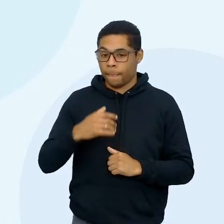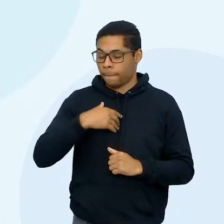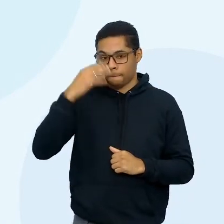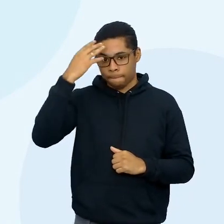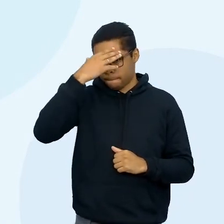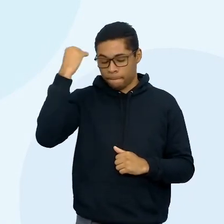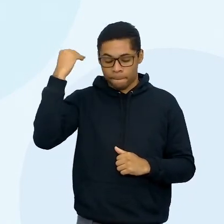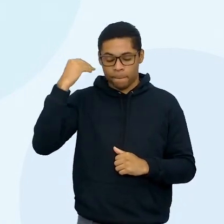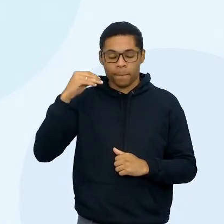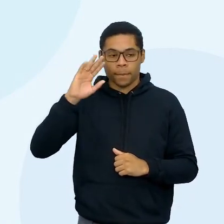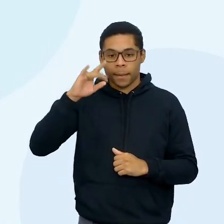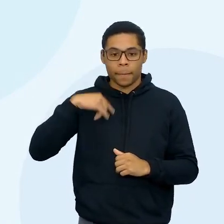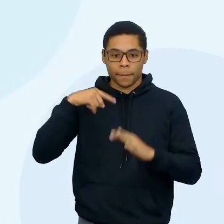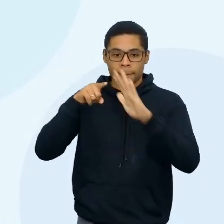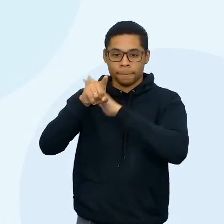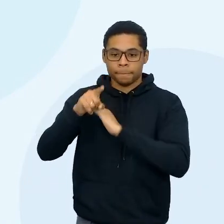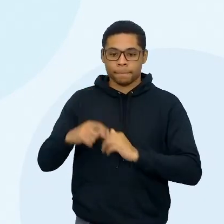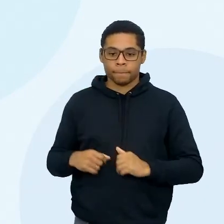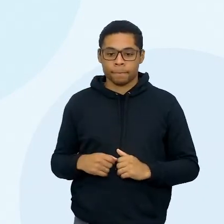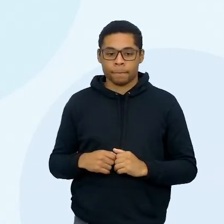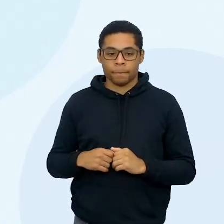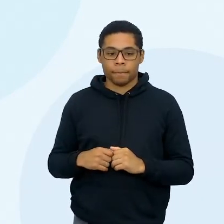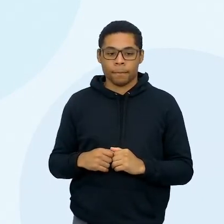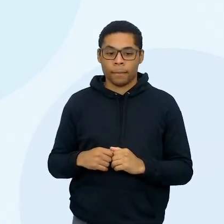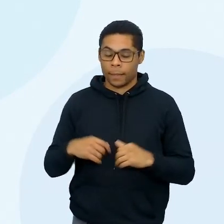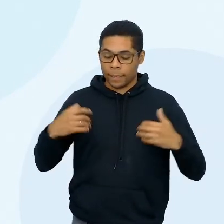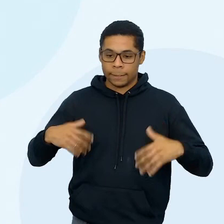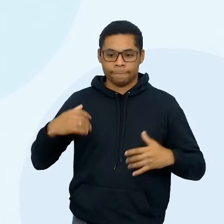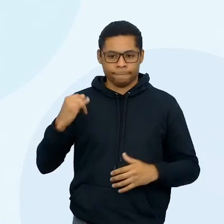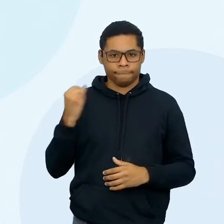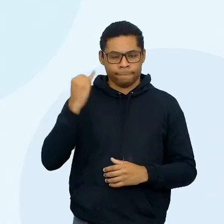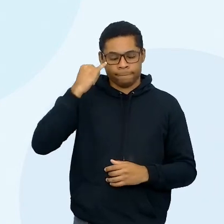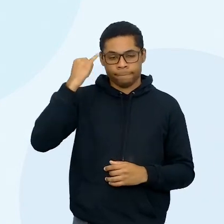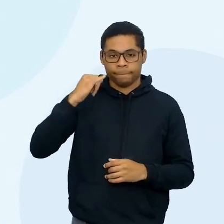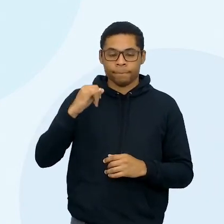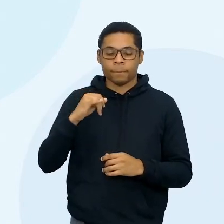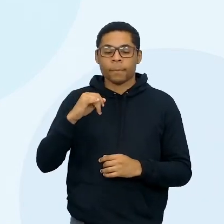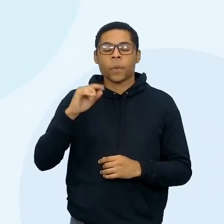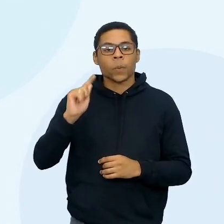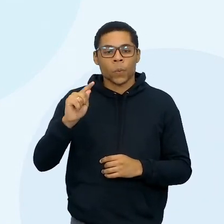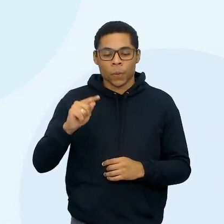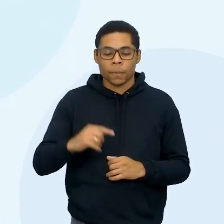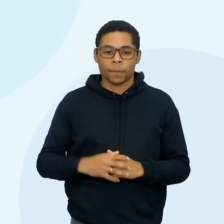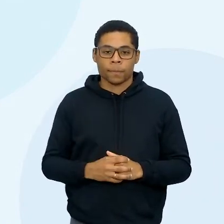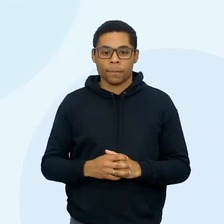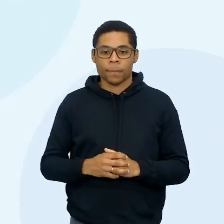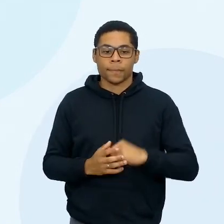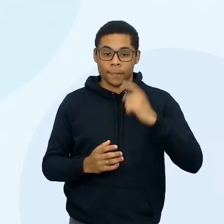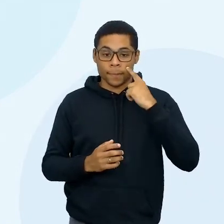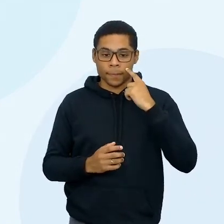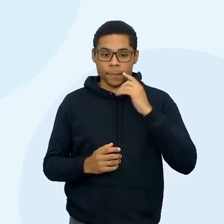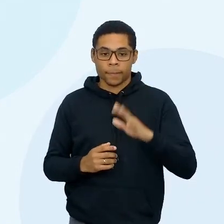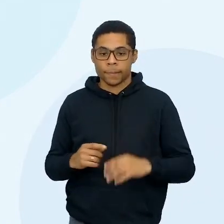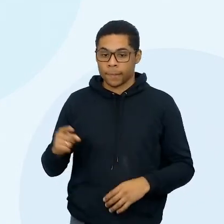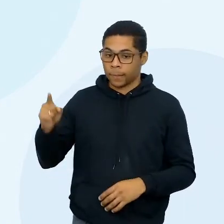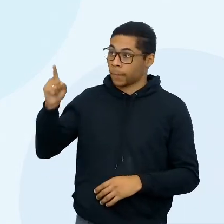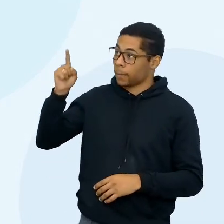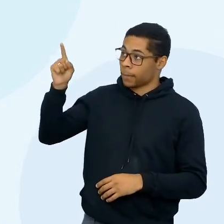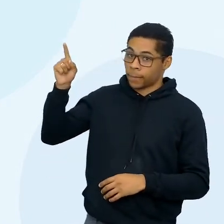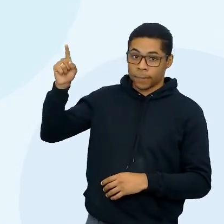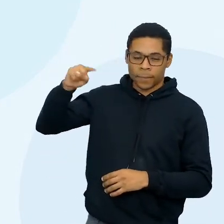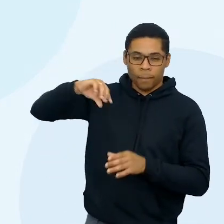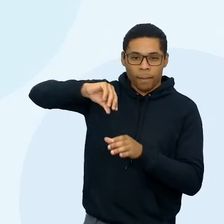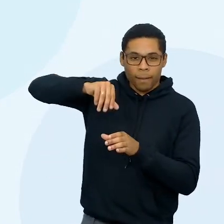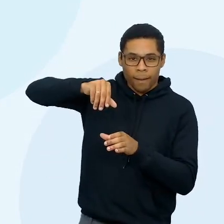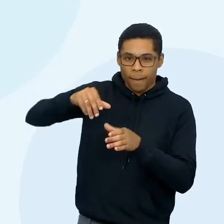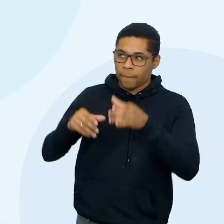esquecendo aqui de uma questão, ó, questão extremamente importante, que é a seguinte. Olha, essa garrafa